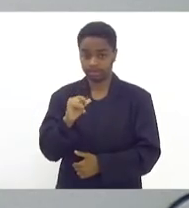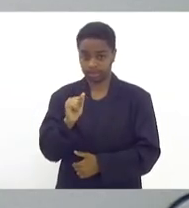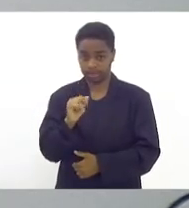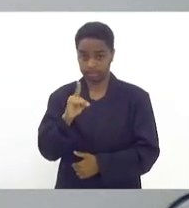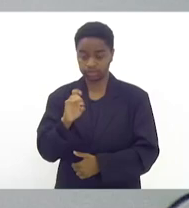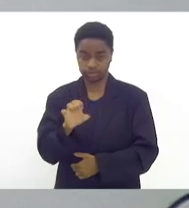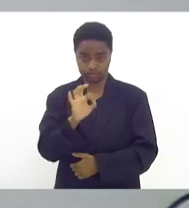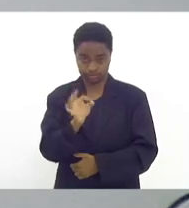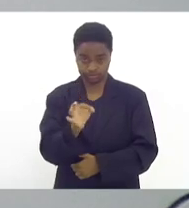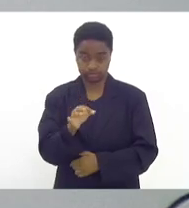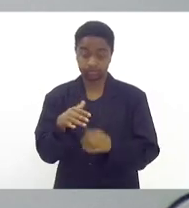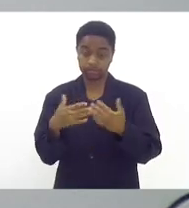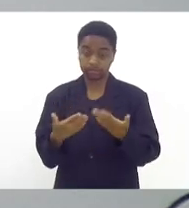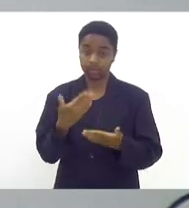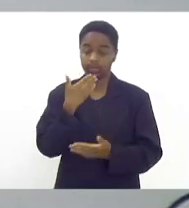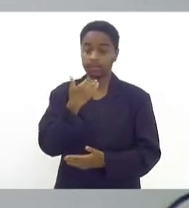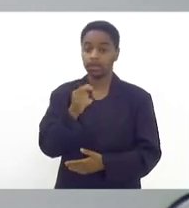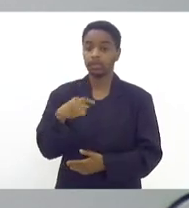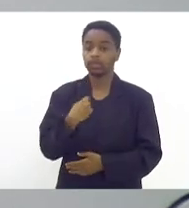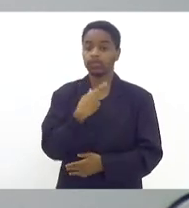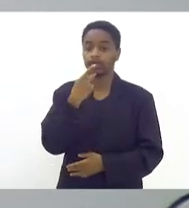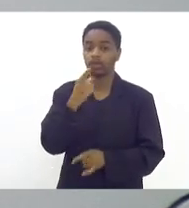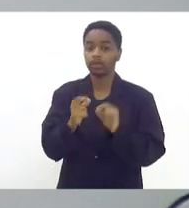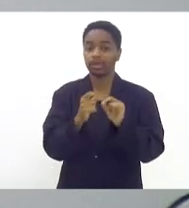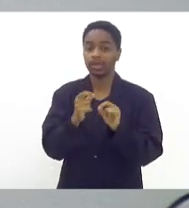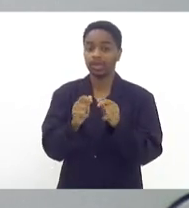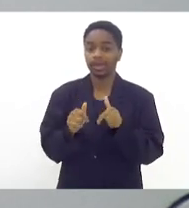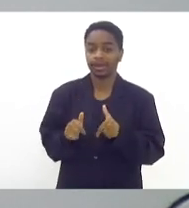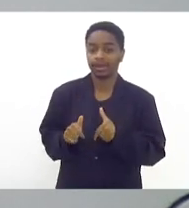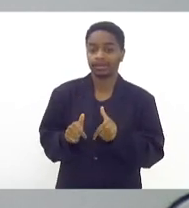que nós estivéssemos falando de intervenções